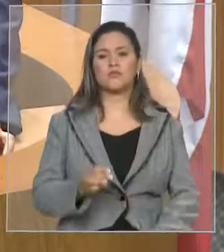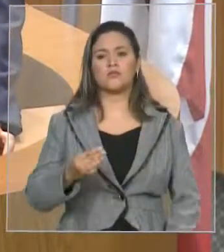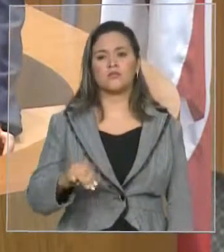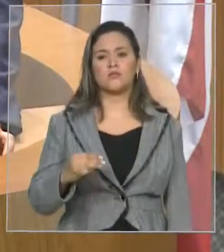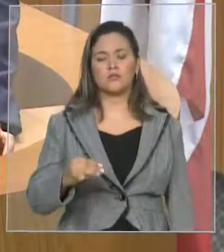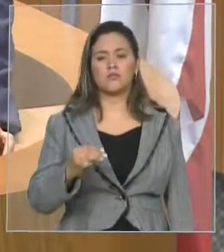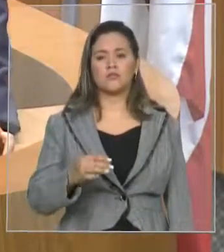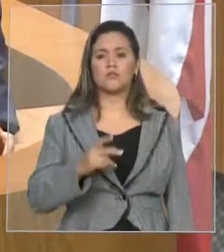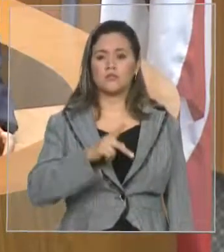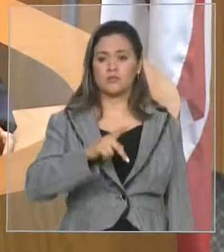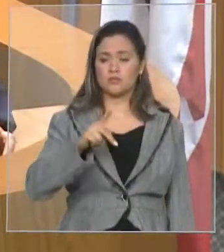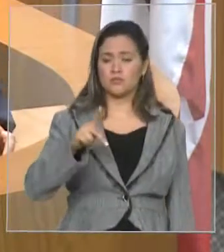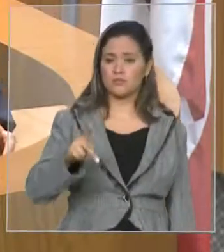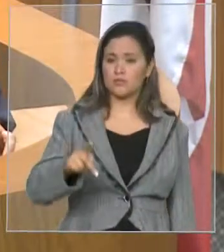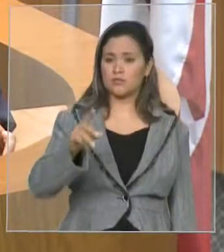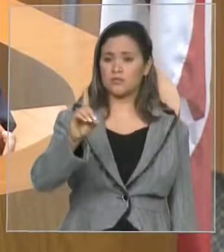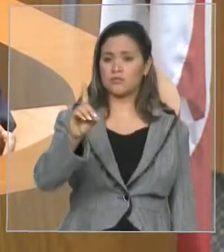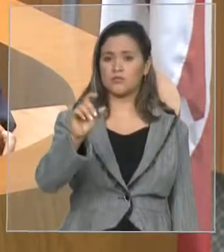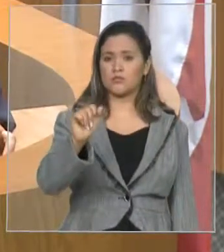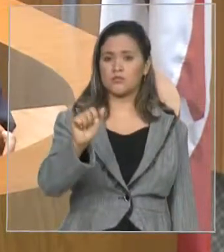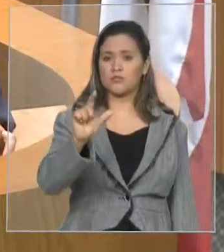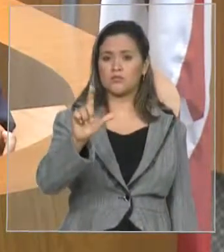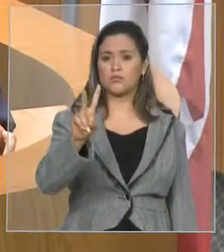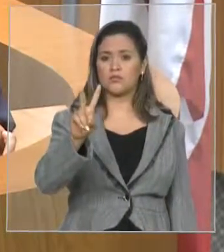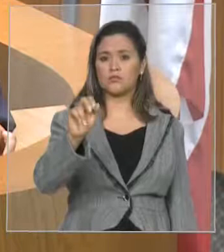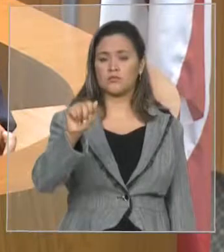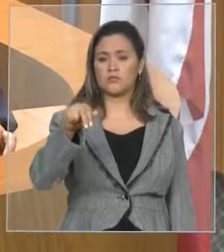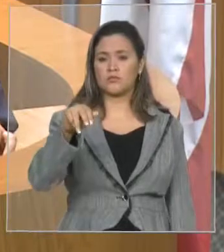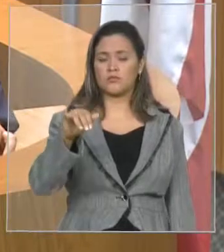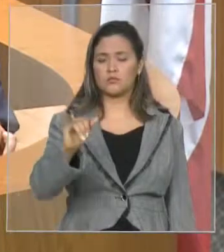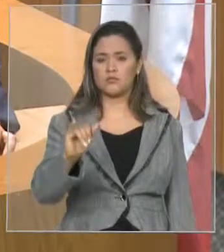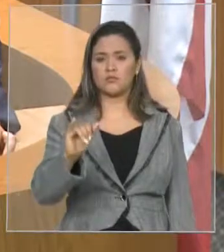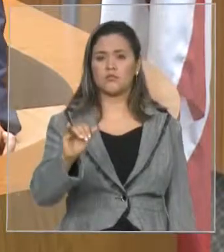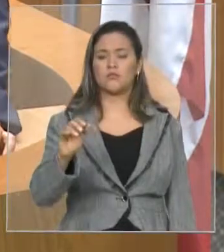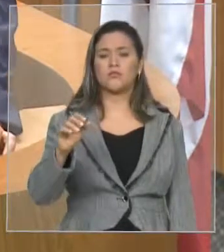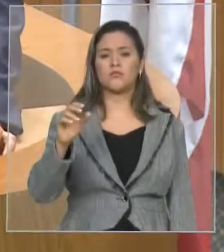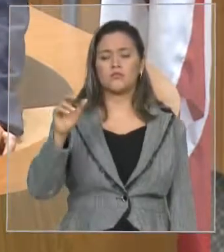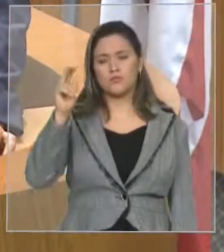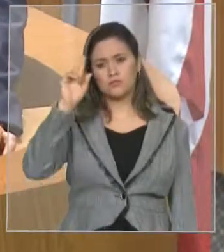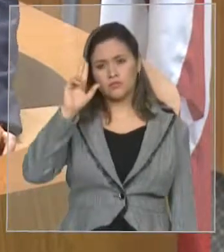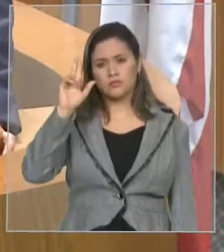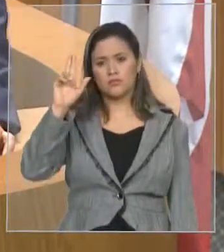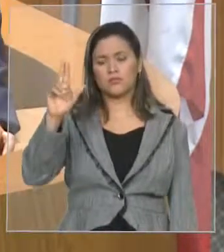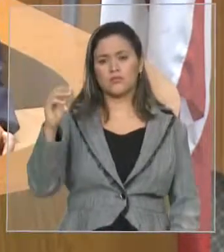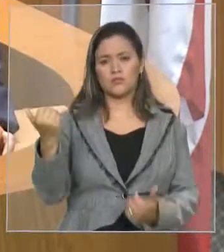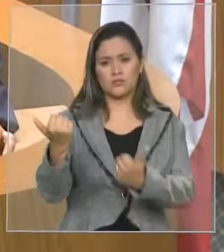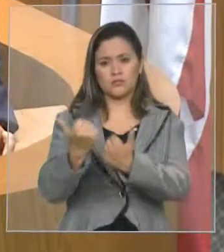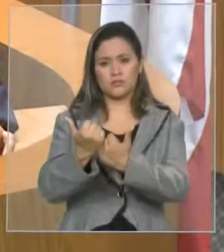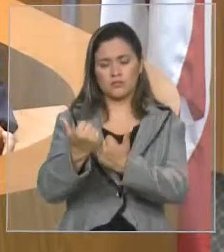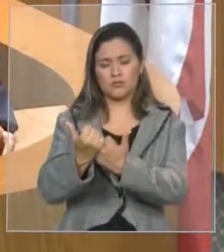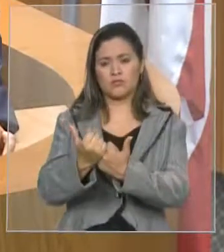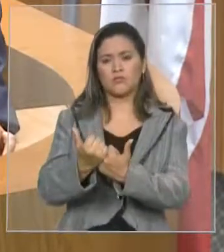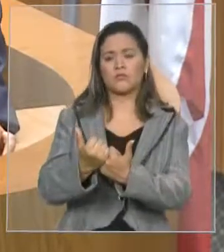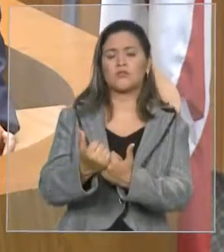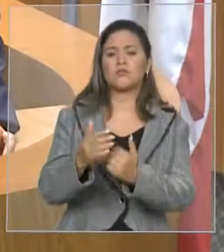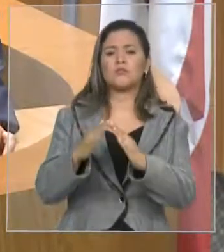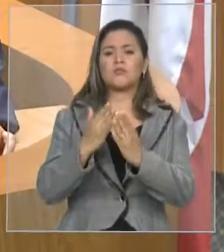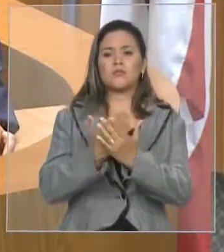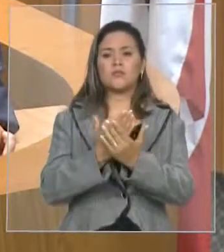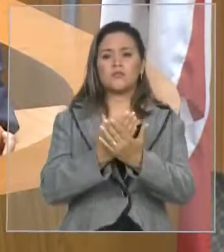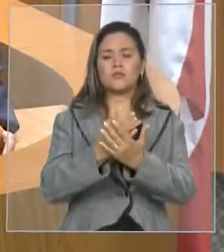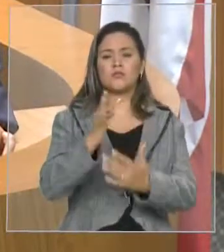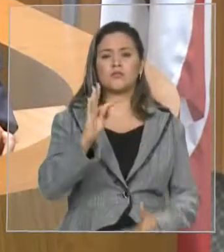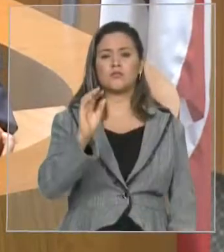é gestora adjunta da escola Tancredo Neves, lá na Vila Redenção, Imperatriz, pessoa que eu conheci no